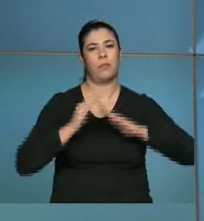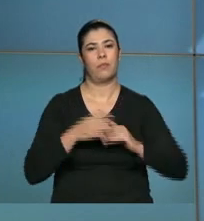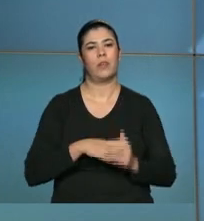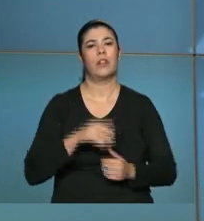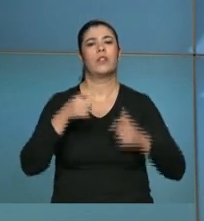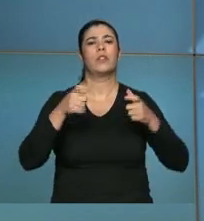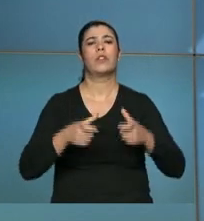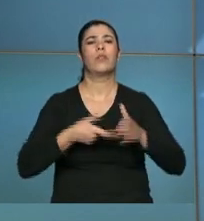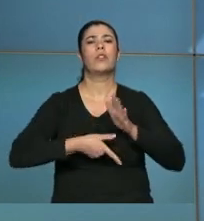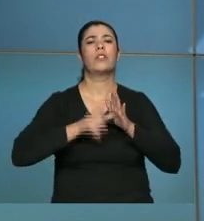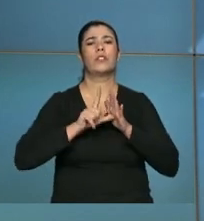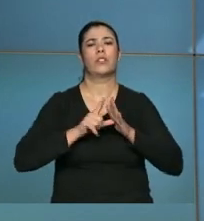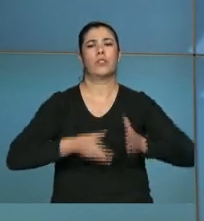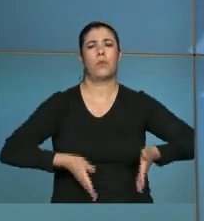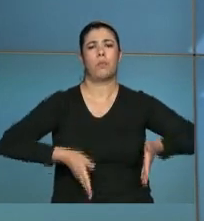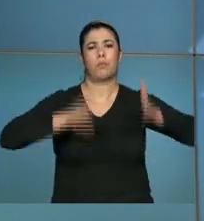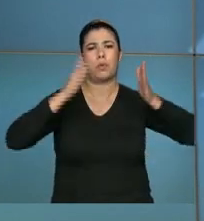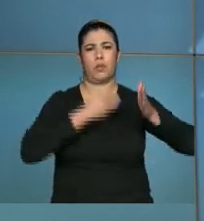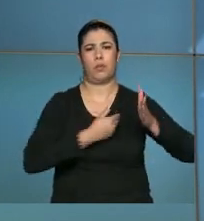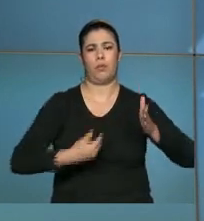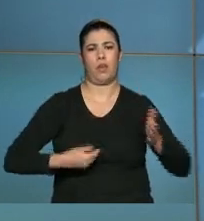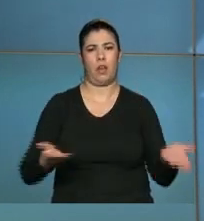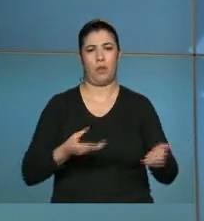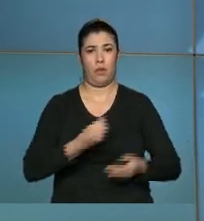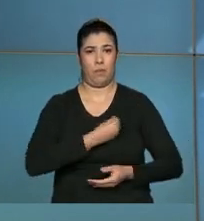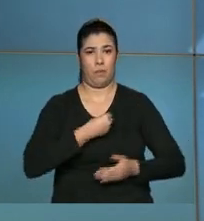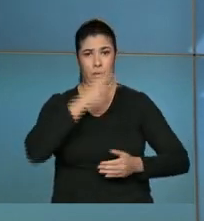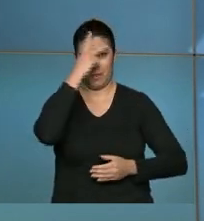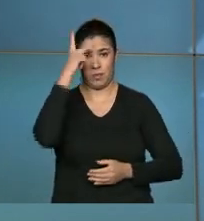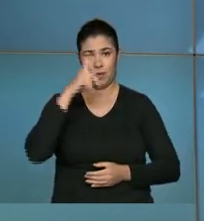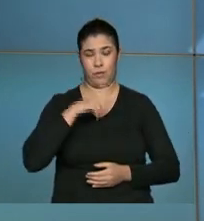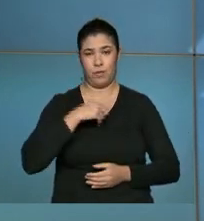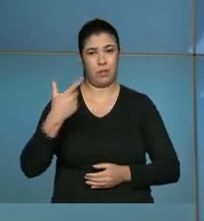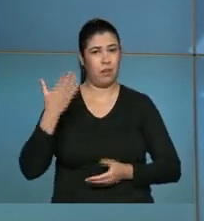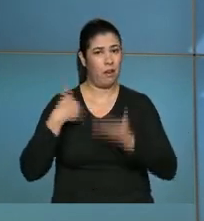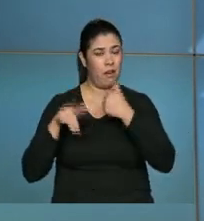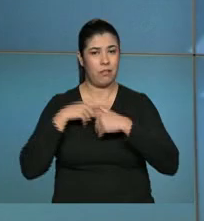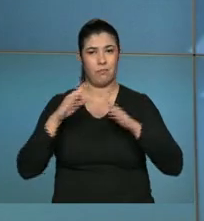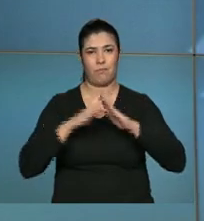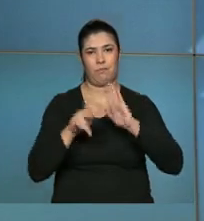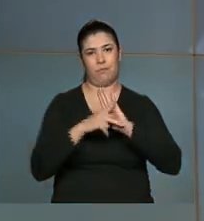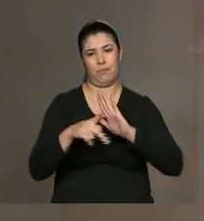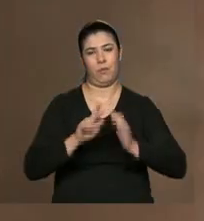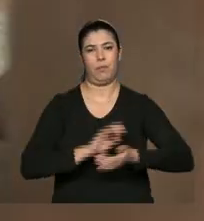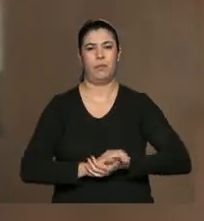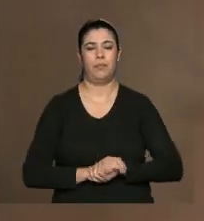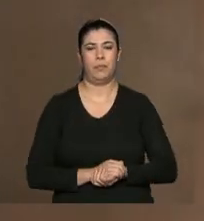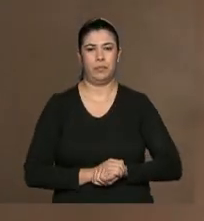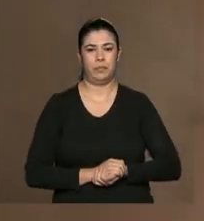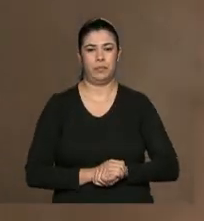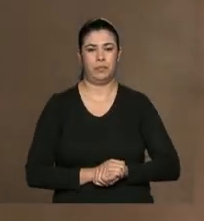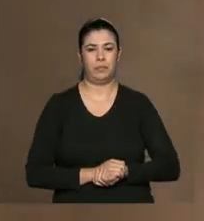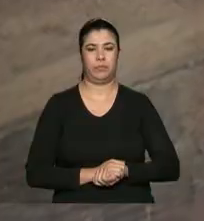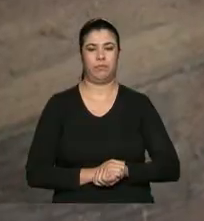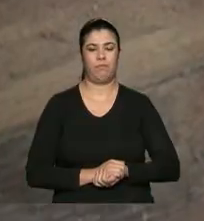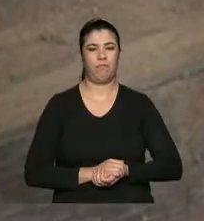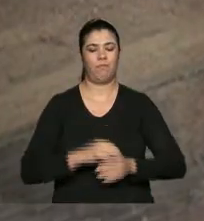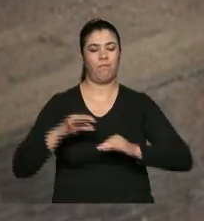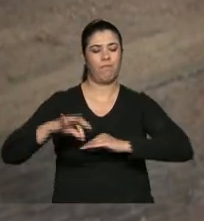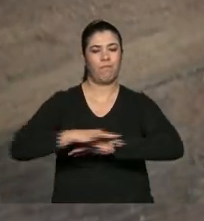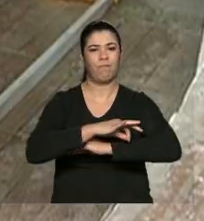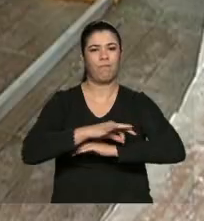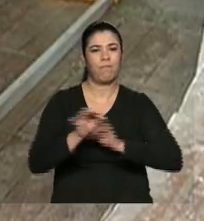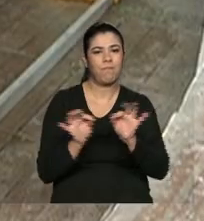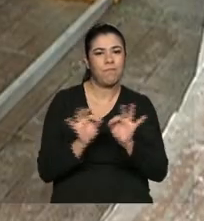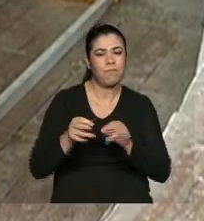iniciativas. Onde antes era um prédio público, agora vivem pessoas que não tinham para onde ir. Medir,